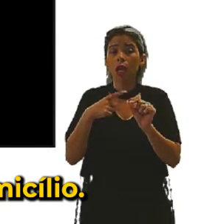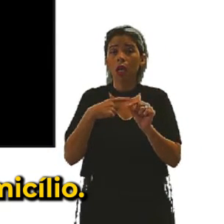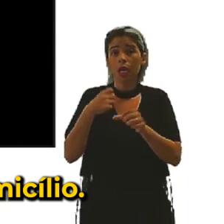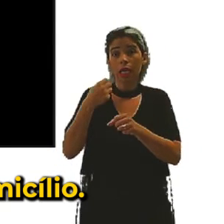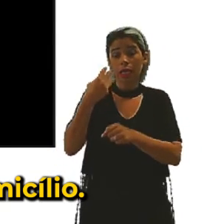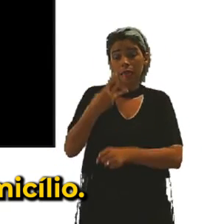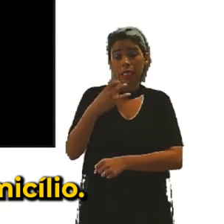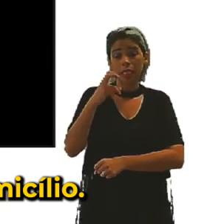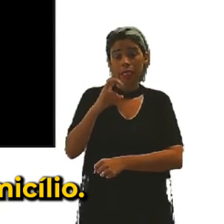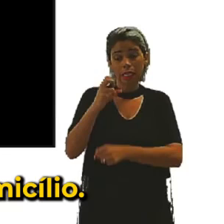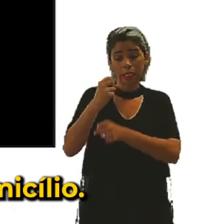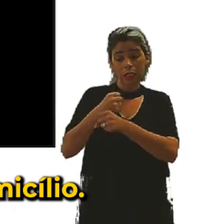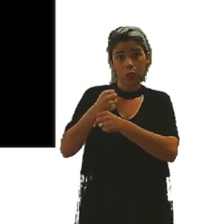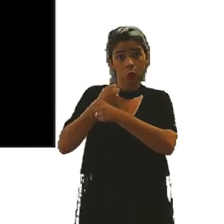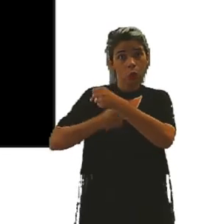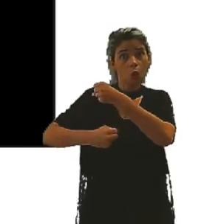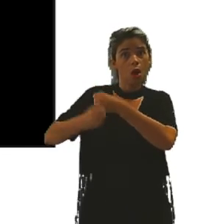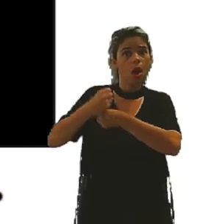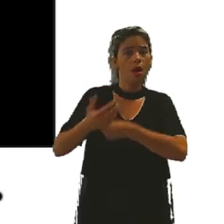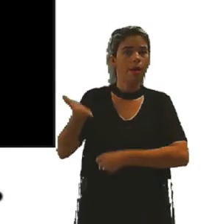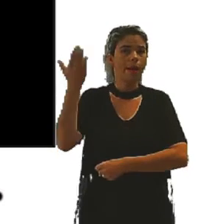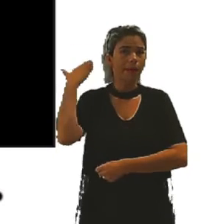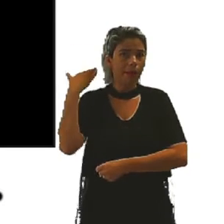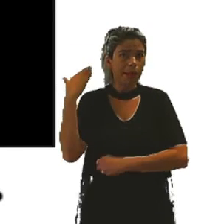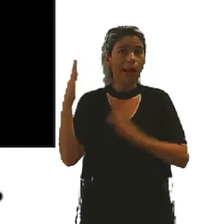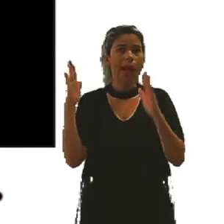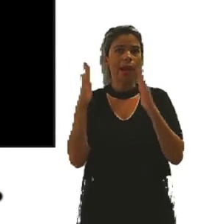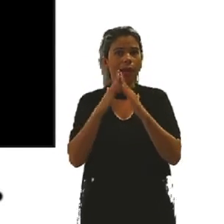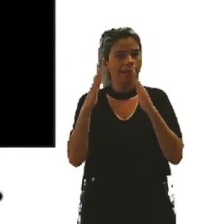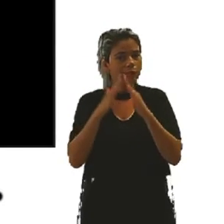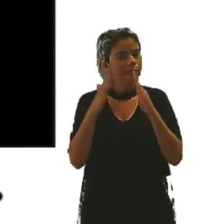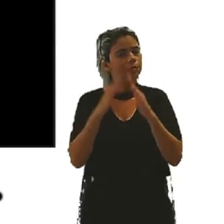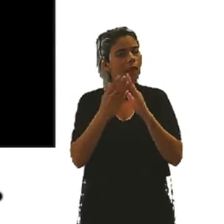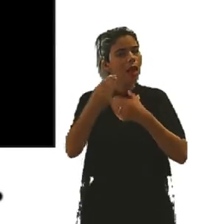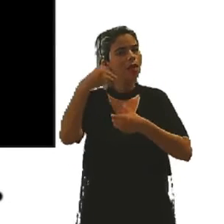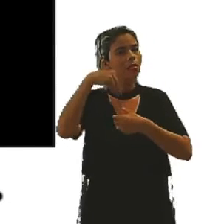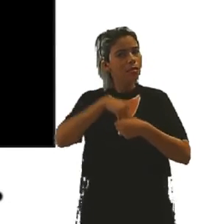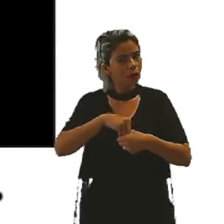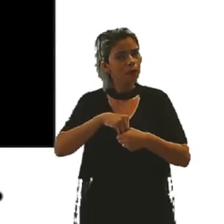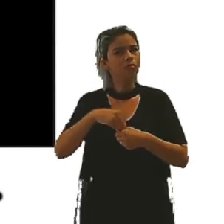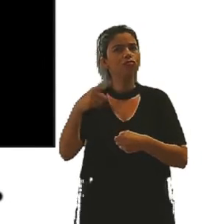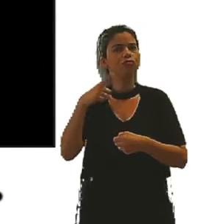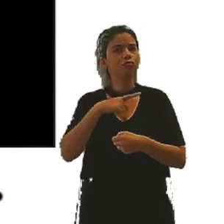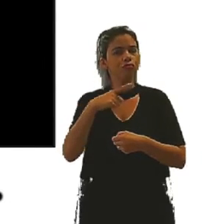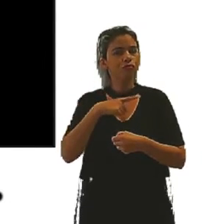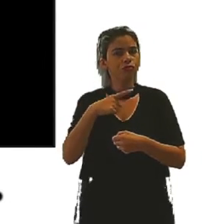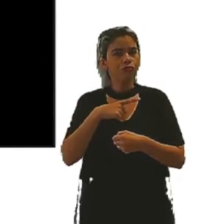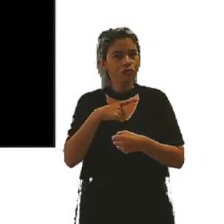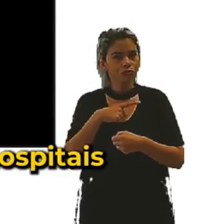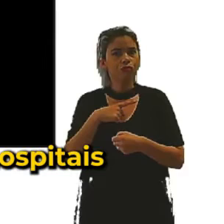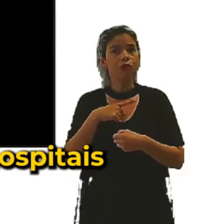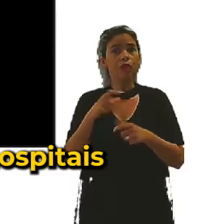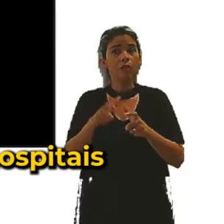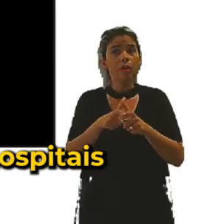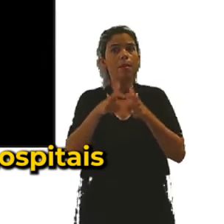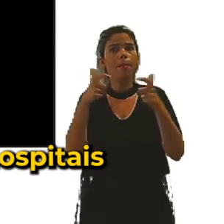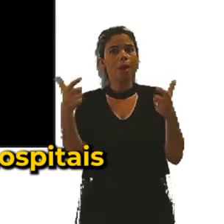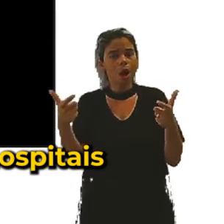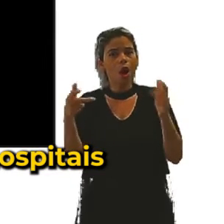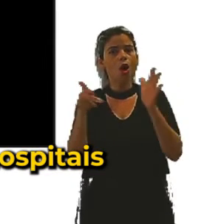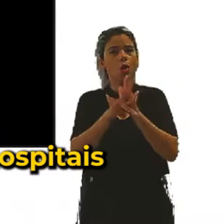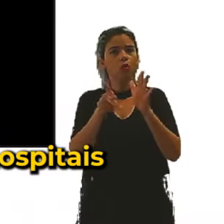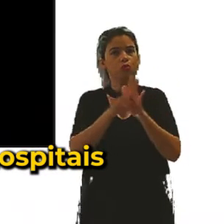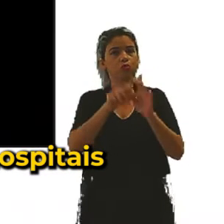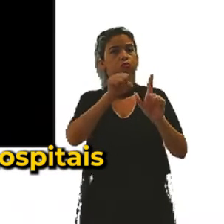35 anos, o domicílio, então, o domicílio teve, o feminicídio, no que diz respeito